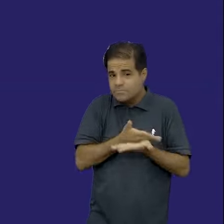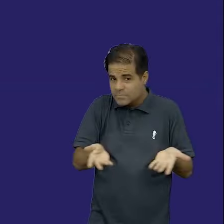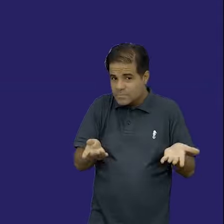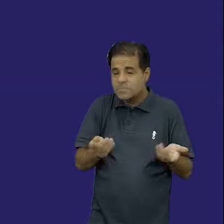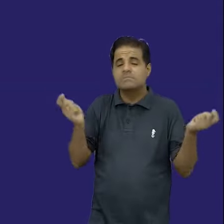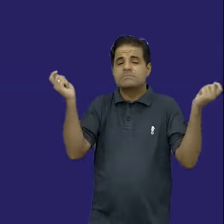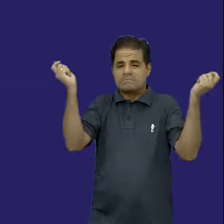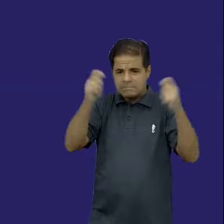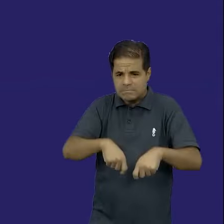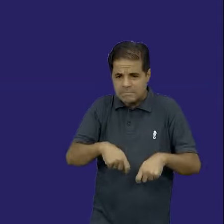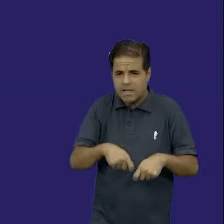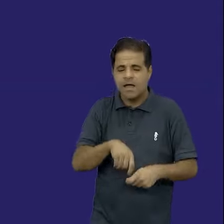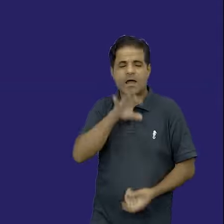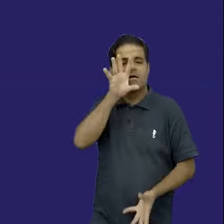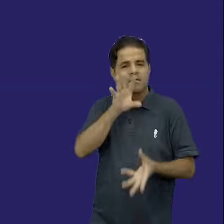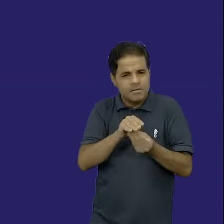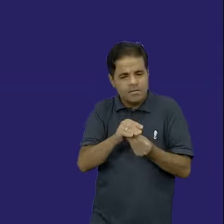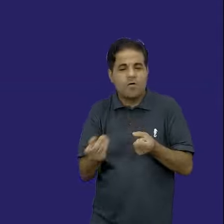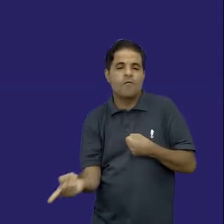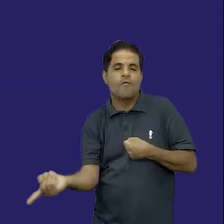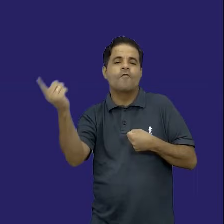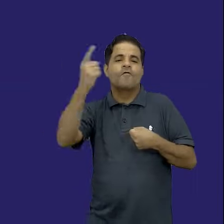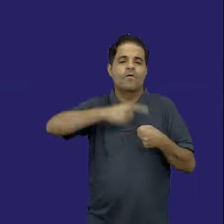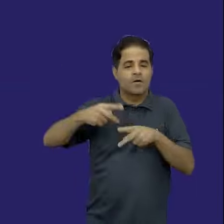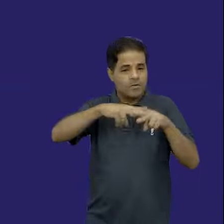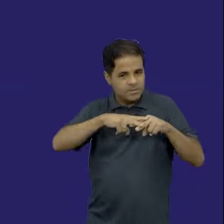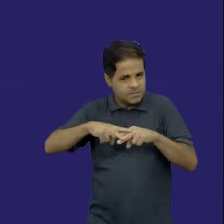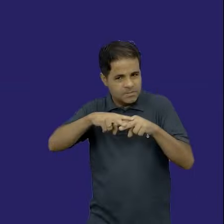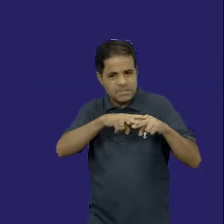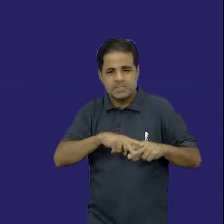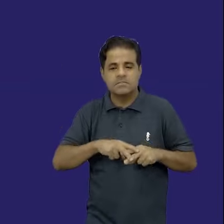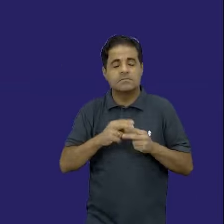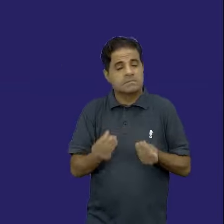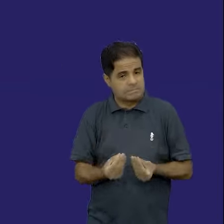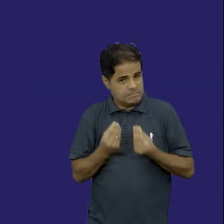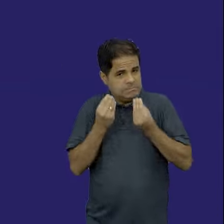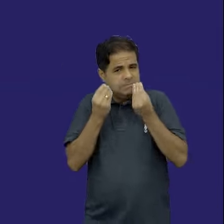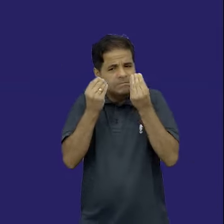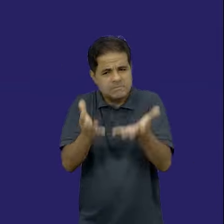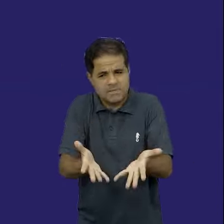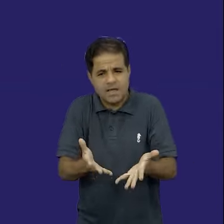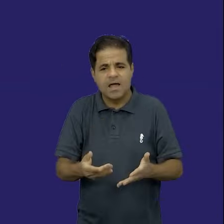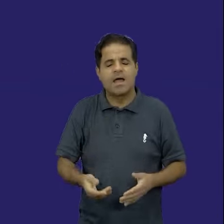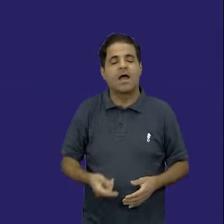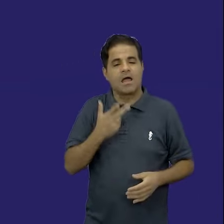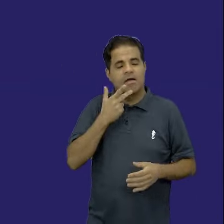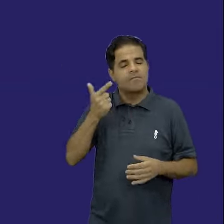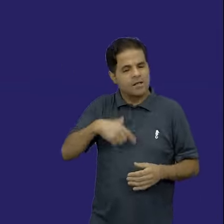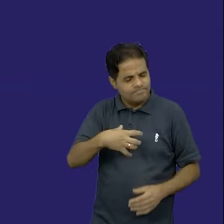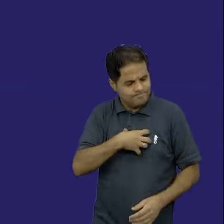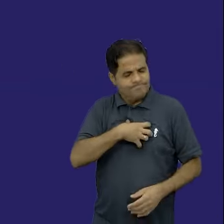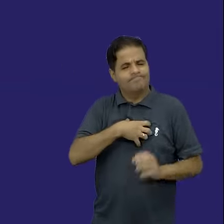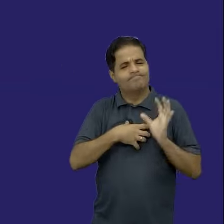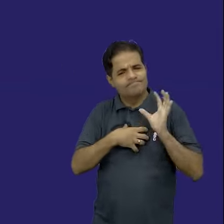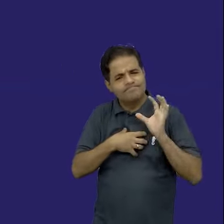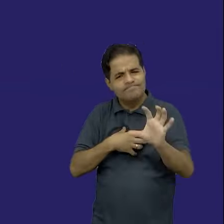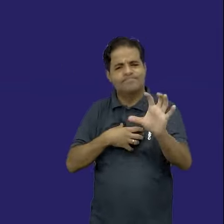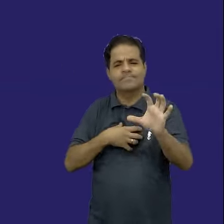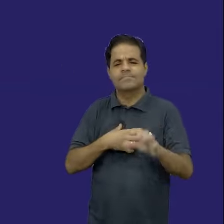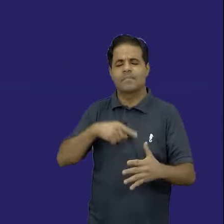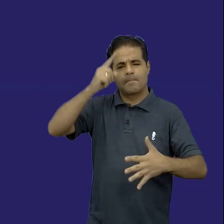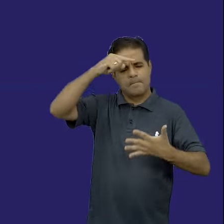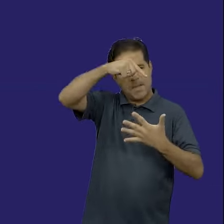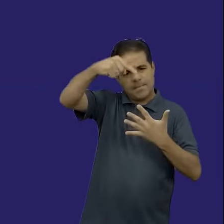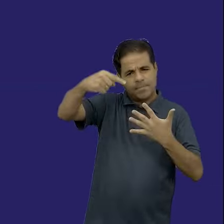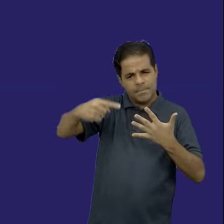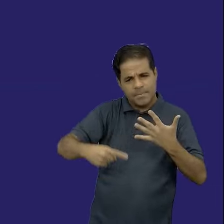vai fazer uma breve retomada de forma a dar e reforçar o sentido que esses